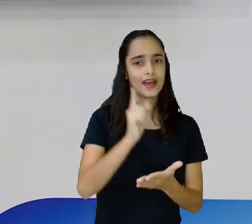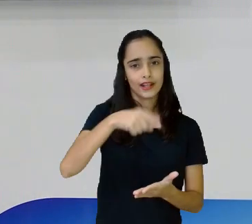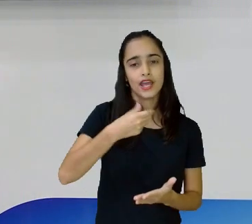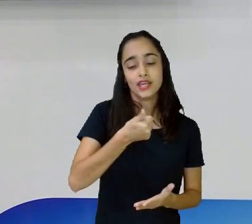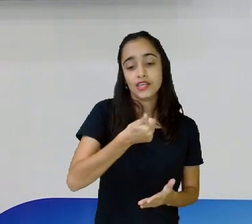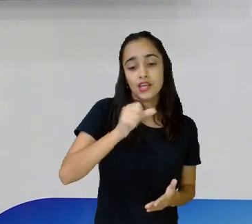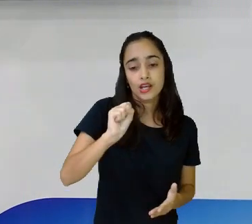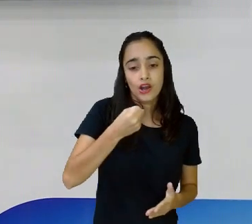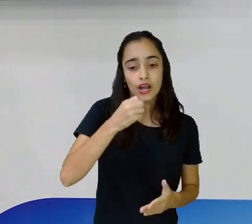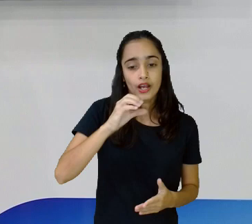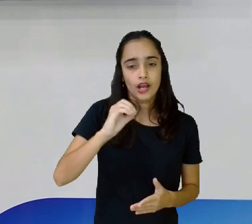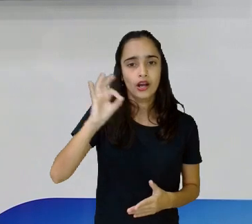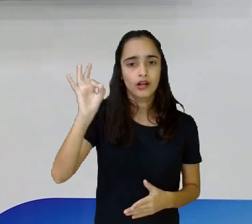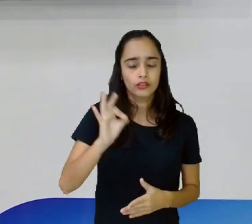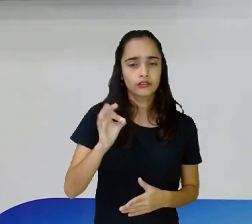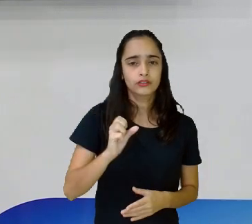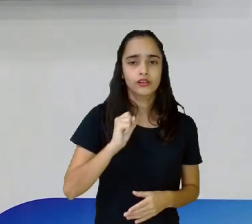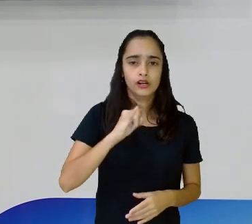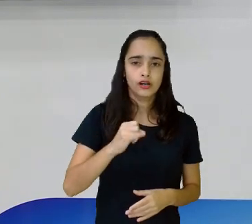180, e uma volta completa,